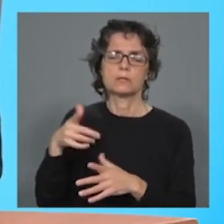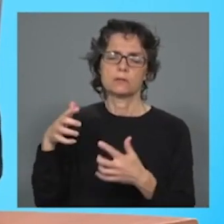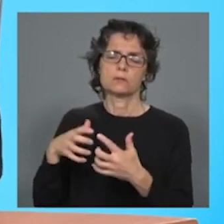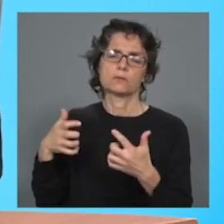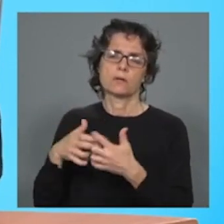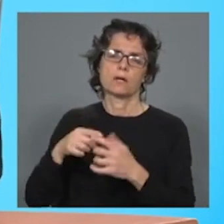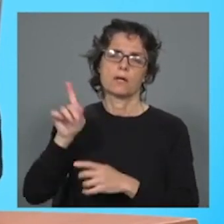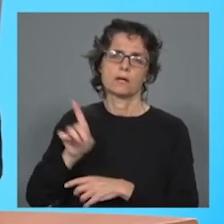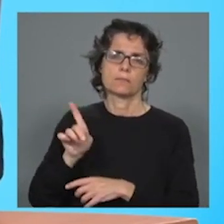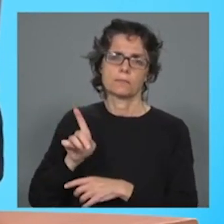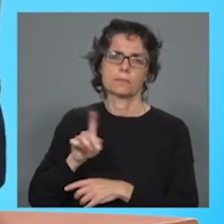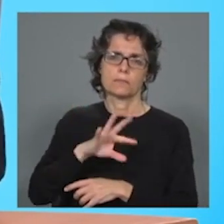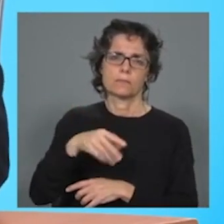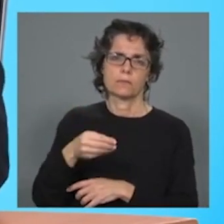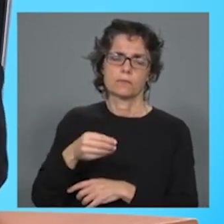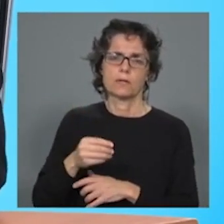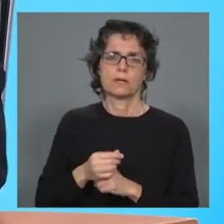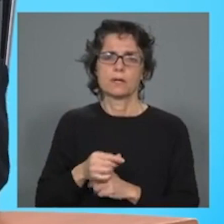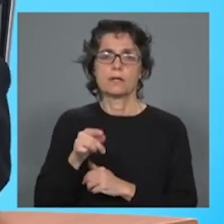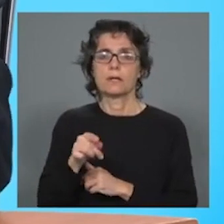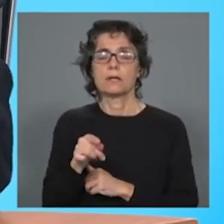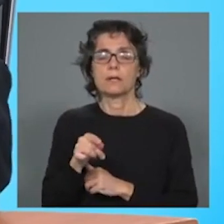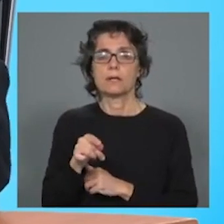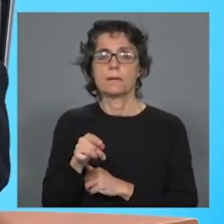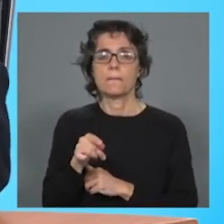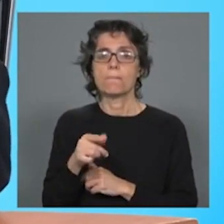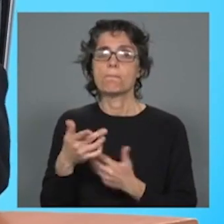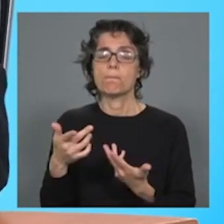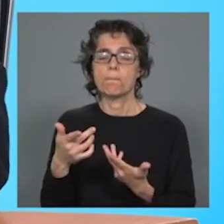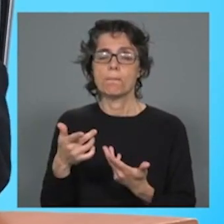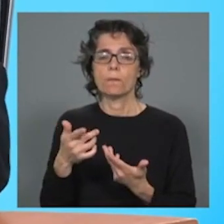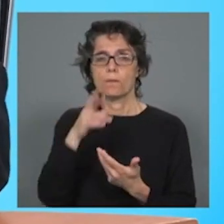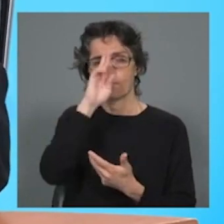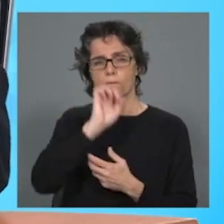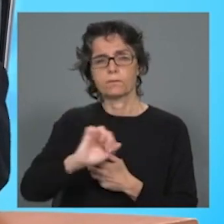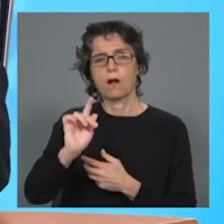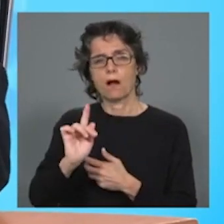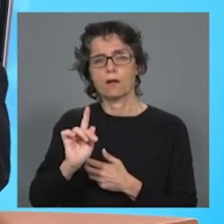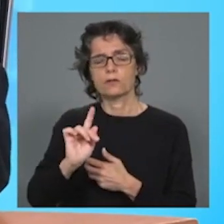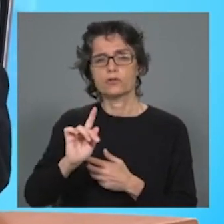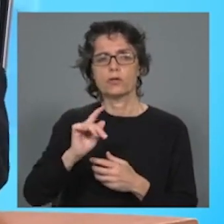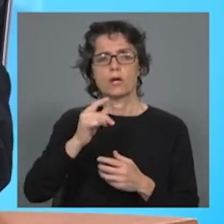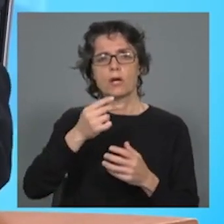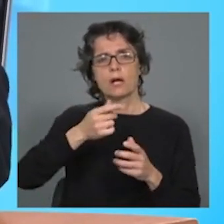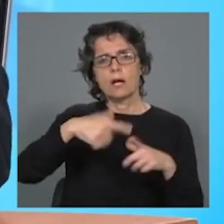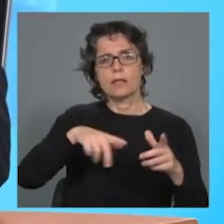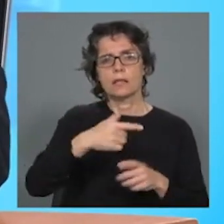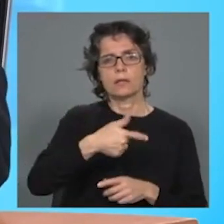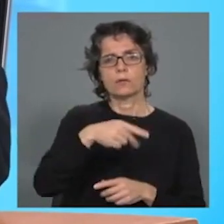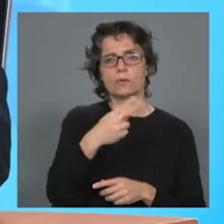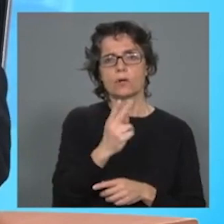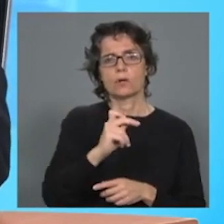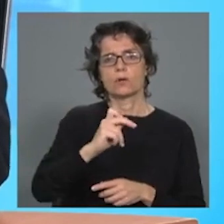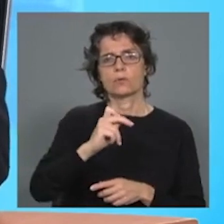Exatamente. E o grande esforço dele foi a língua dos Tuaregs, o dicionário e a tradução